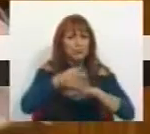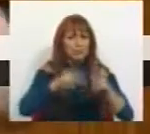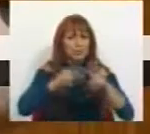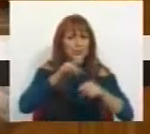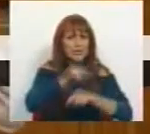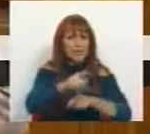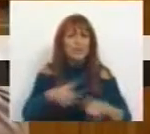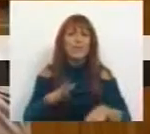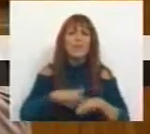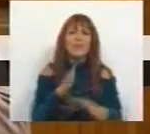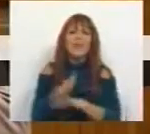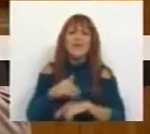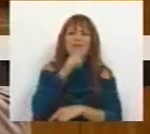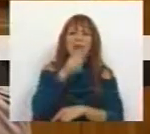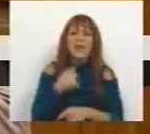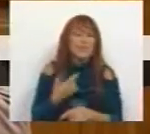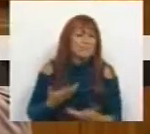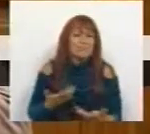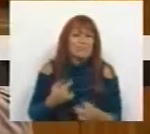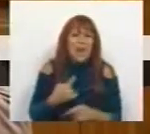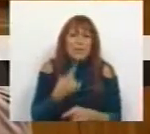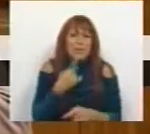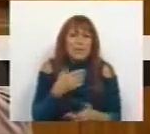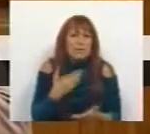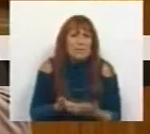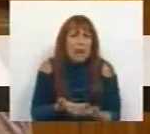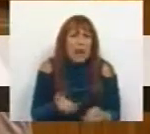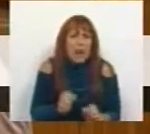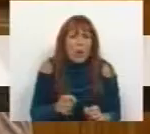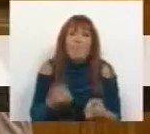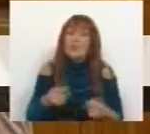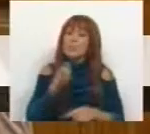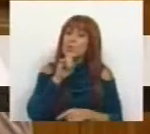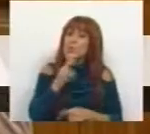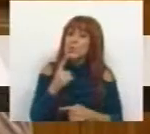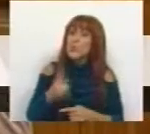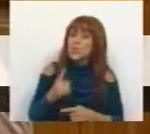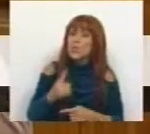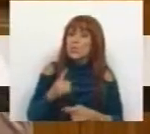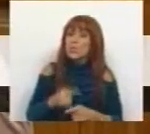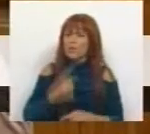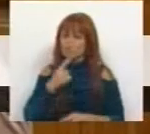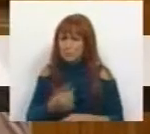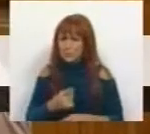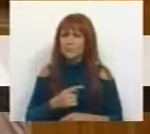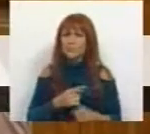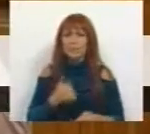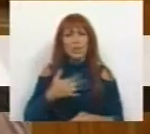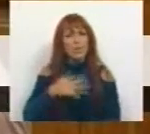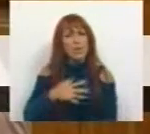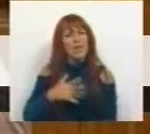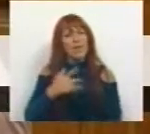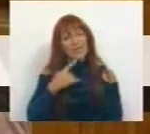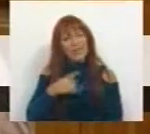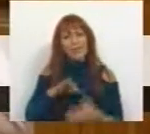intervenção. Sobre o setor da água, não tenho propriamente uma pergunta para fazer, mas talvez uma afirmação que eu gostasse